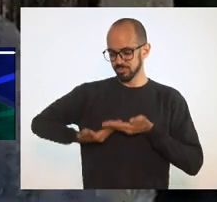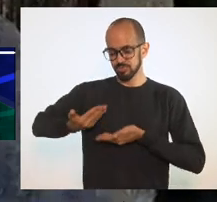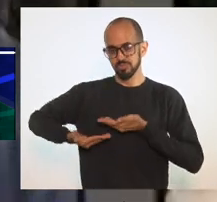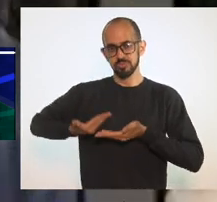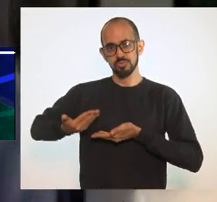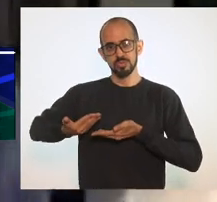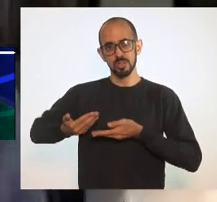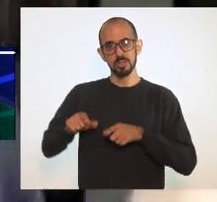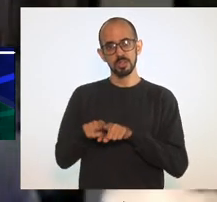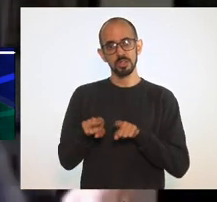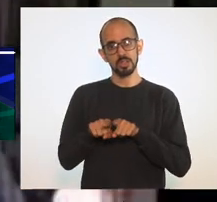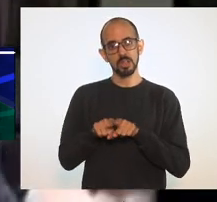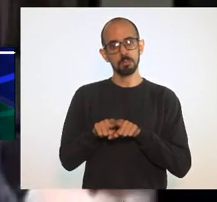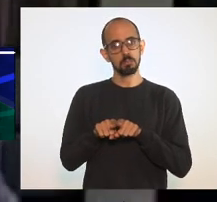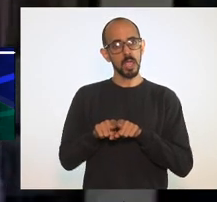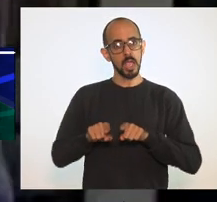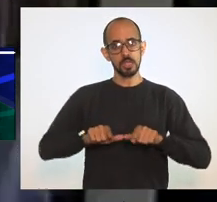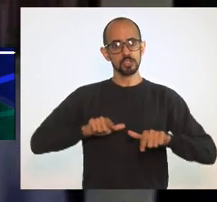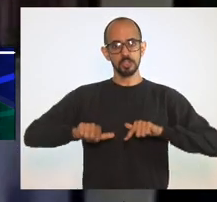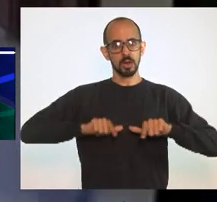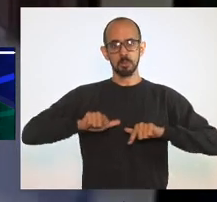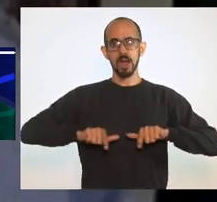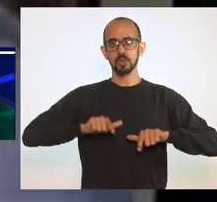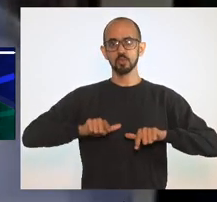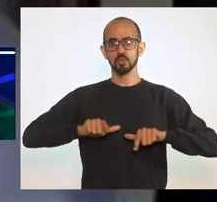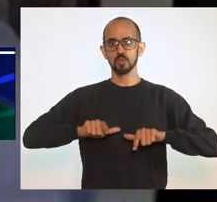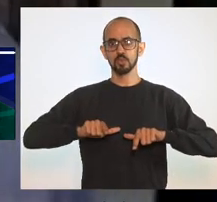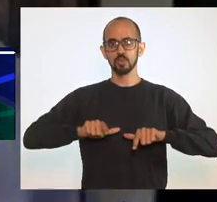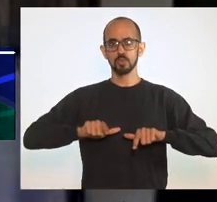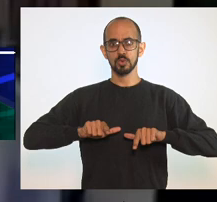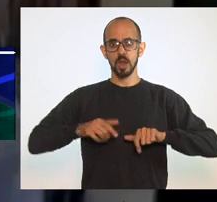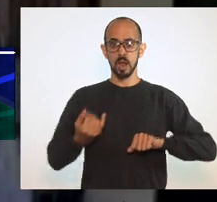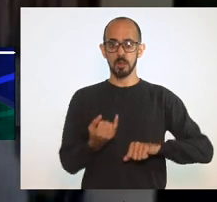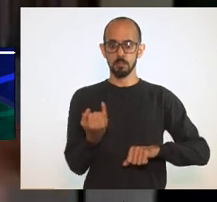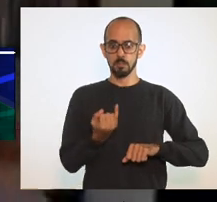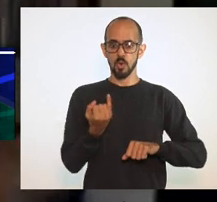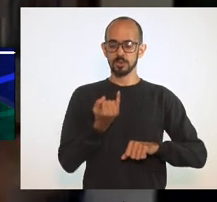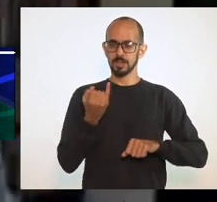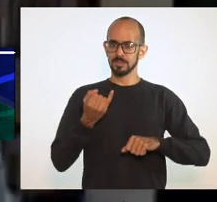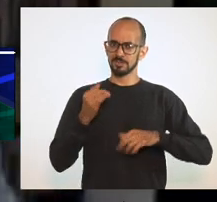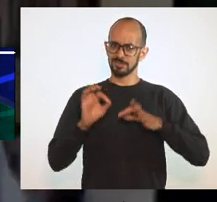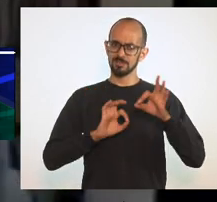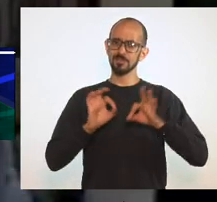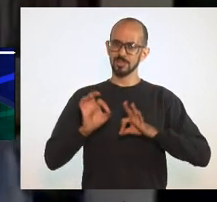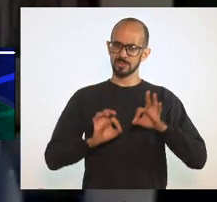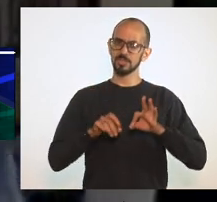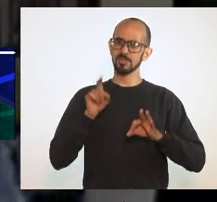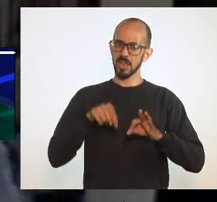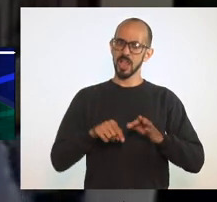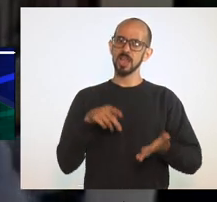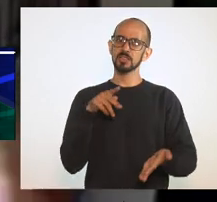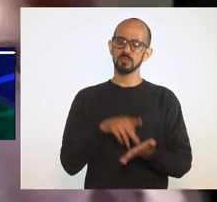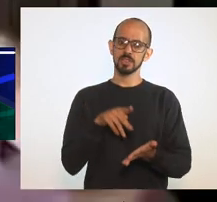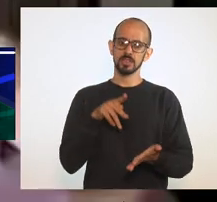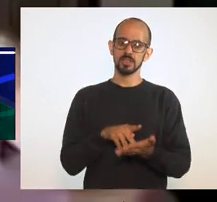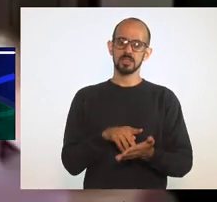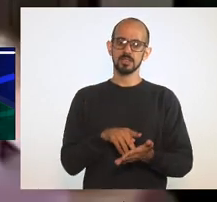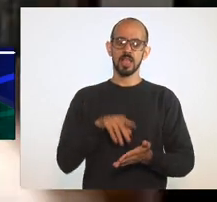das pessoas. Então, a importância desse projeto é exatamente vir